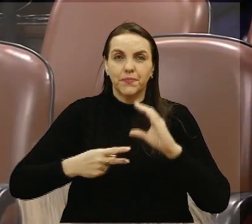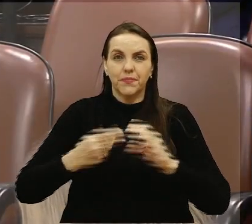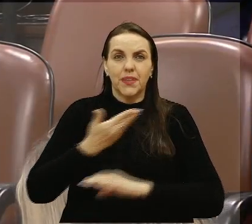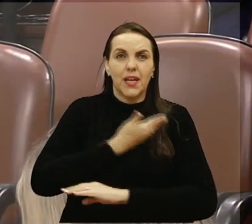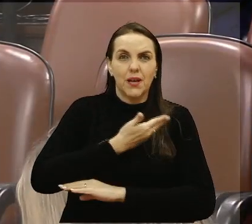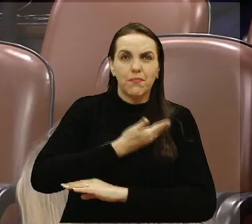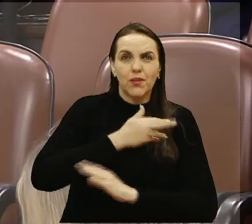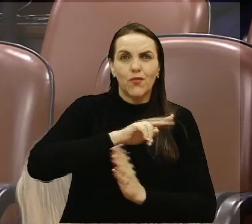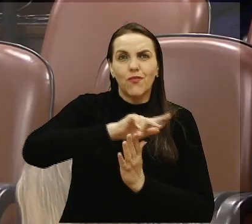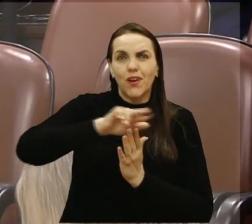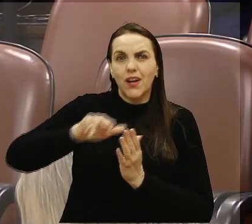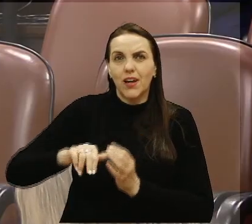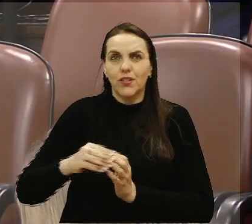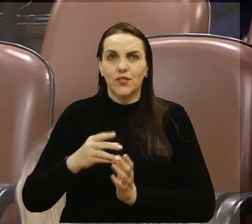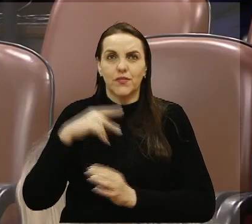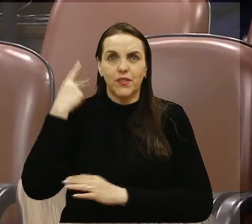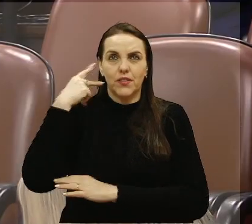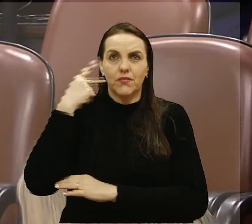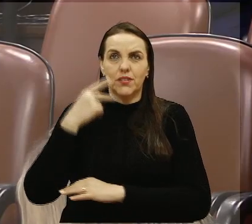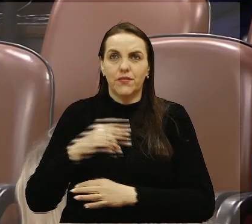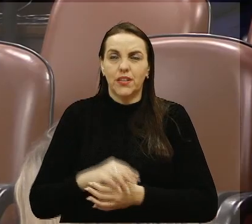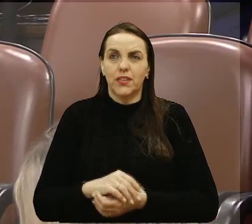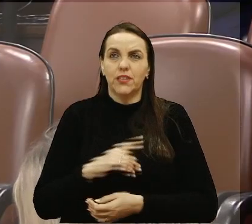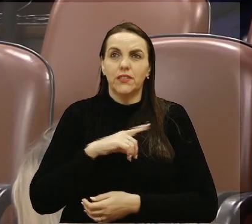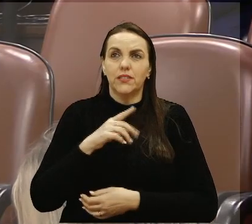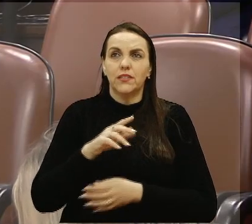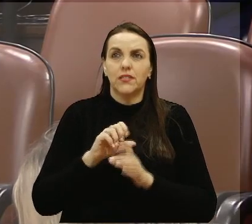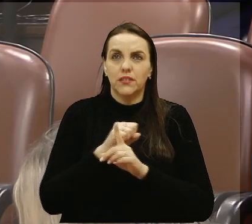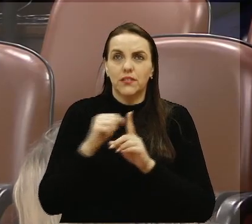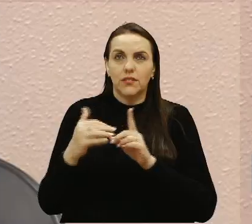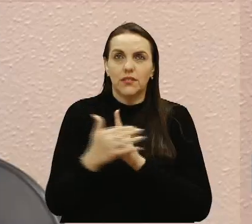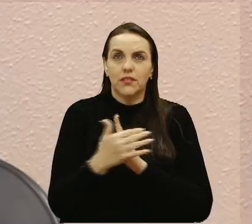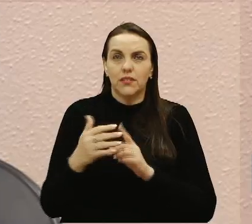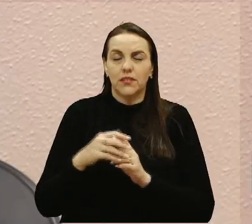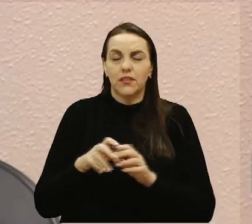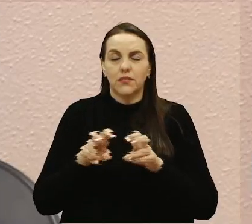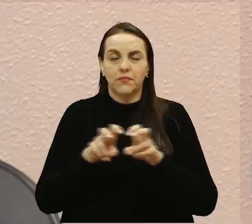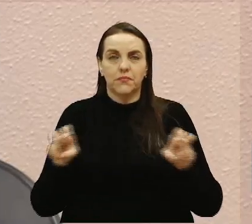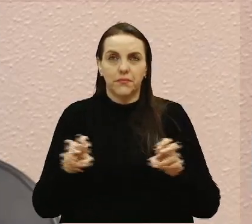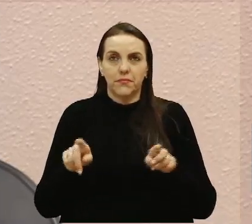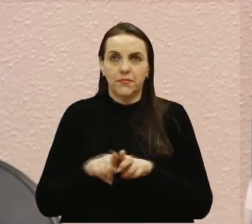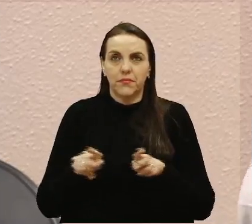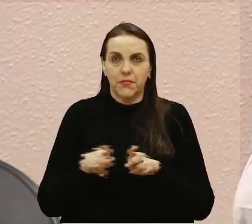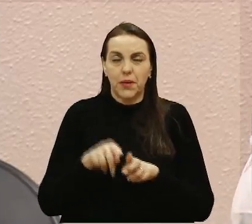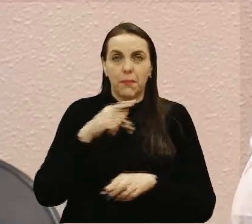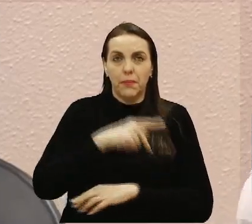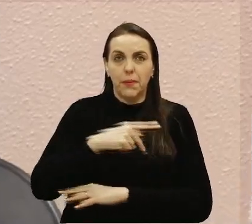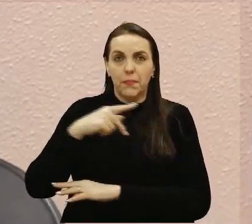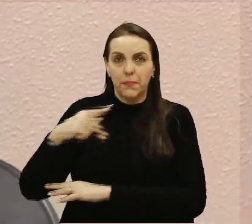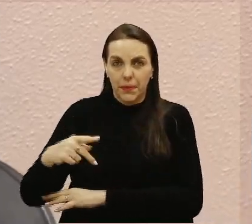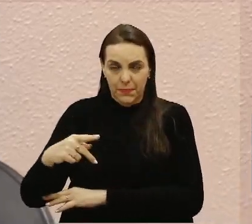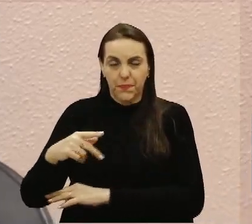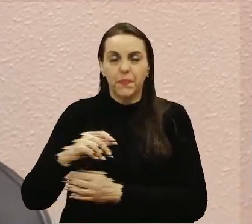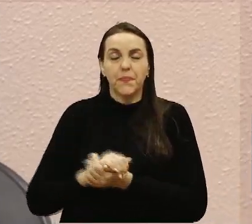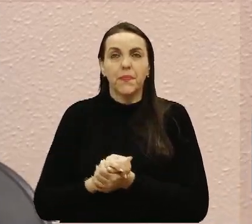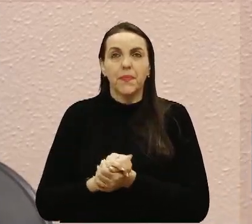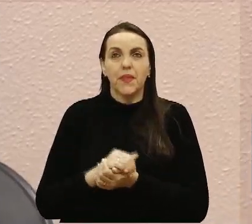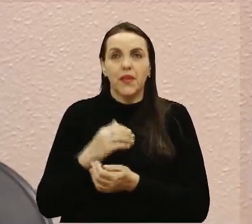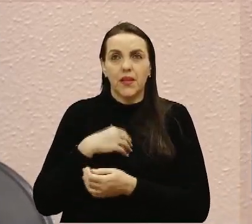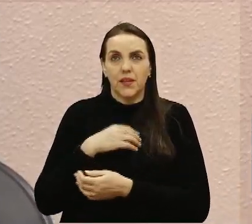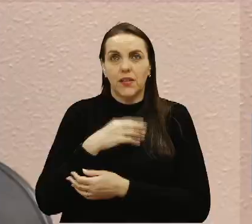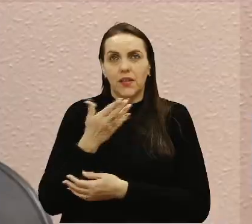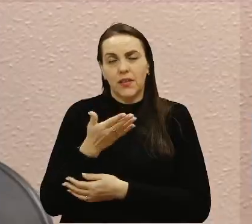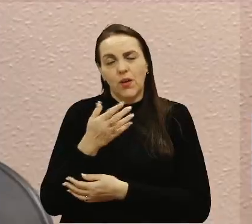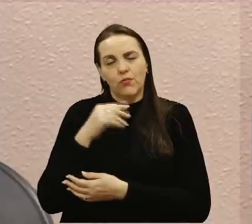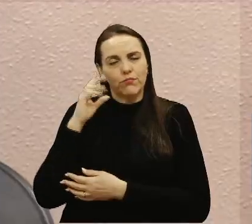diversos desses vereadores, que tão bem serviu a nossa sociedade e tão bem serviu a bancada do Partido Progressista. Então fica a minha lembrança de João Henrique Leone Ramos, que